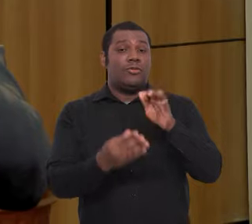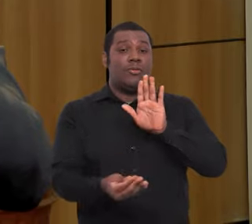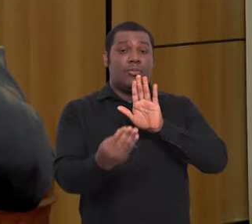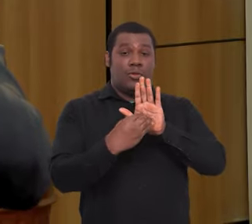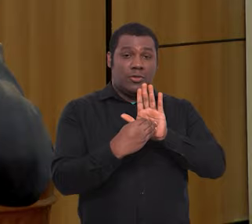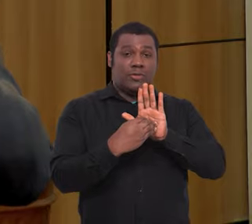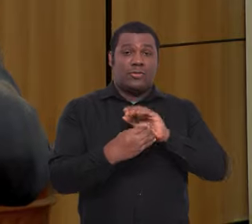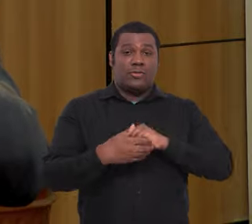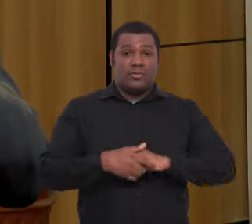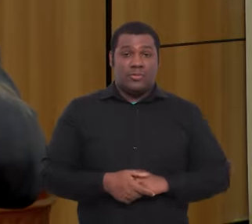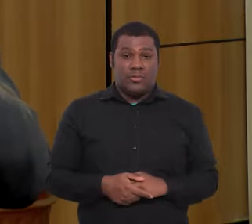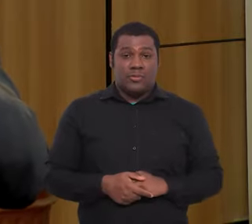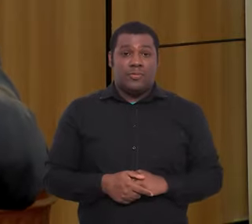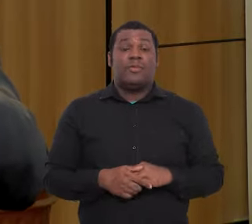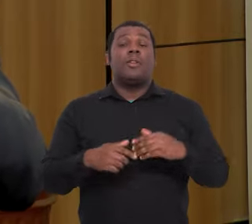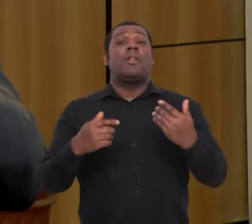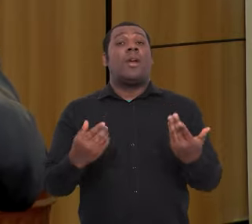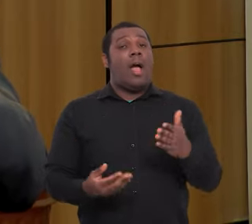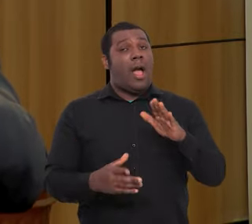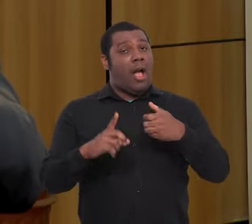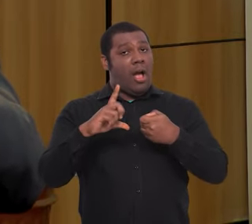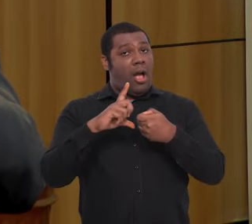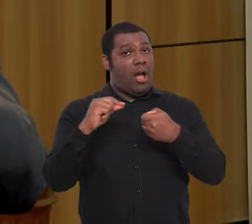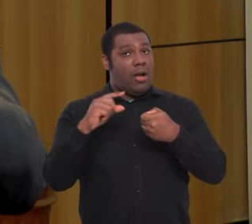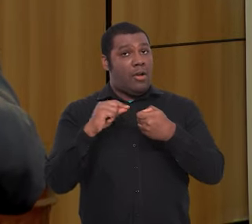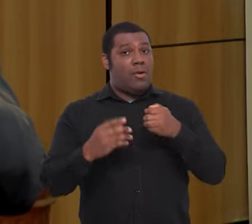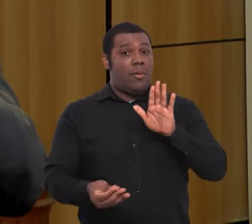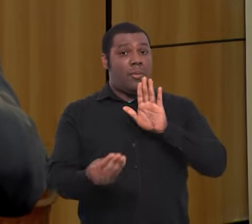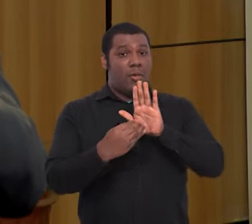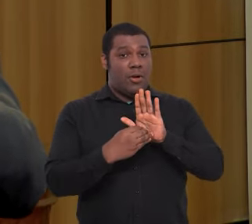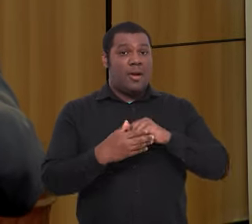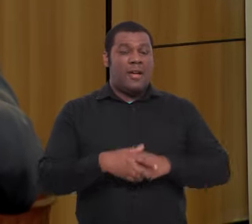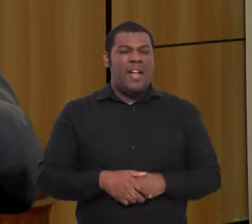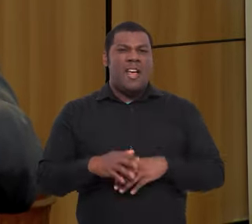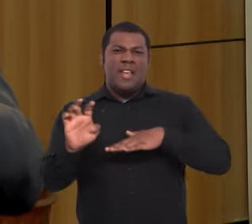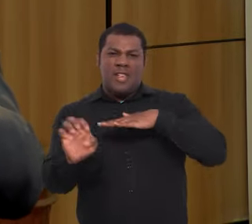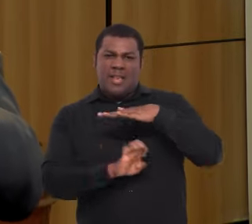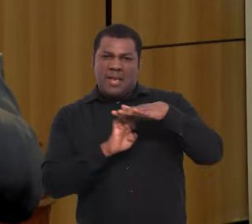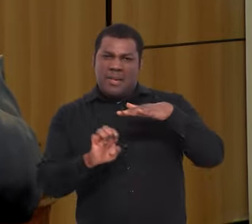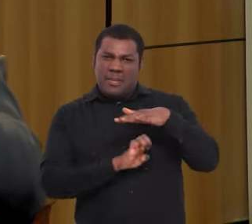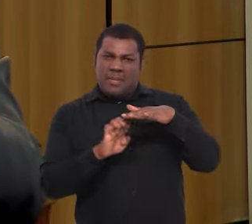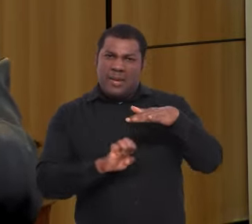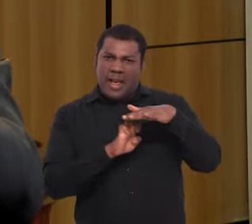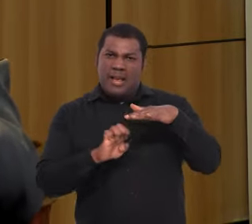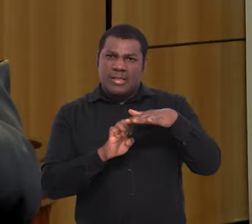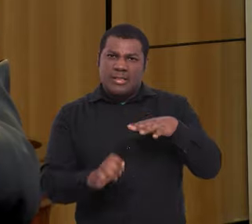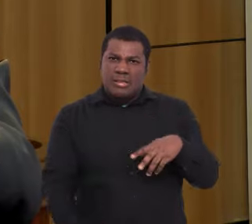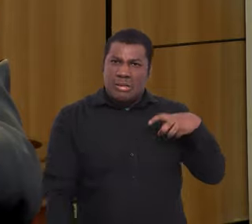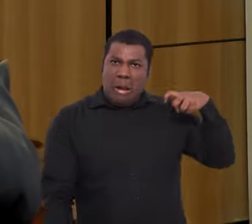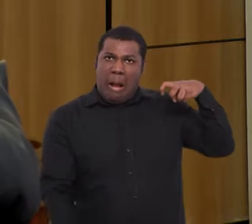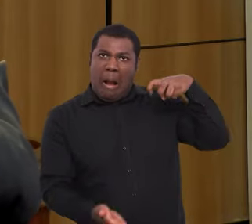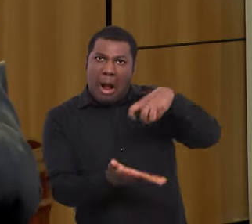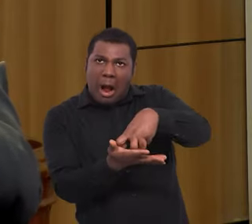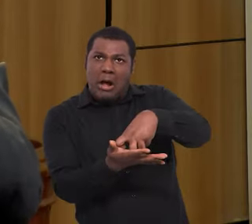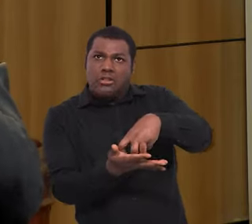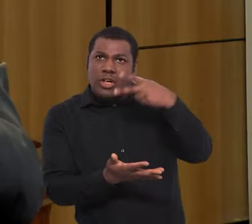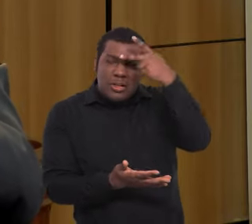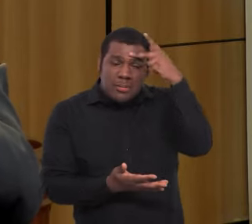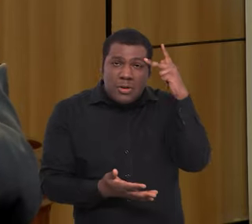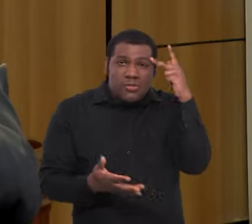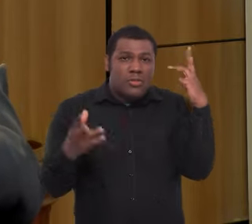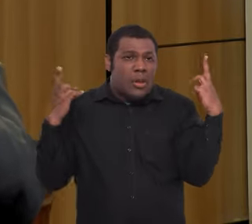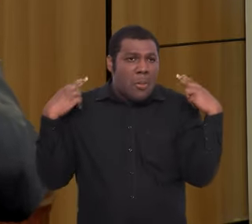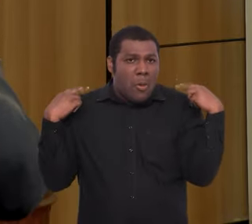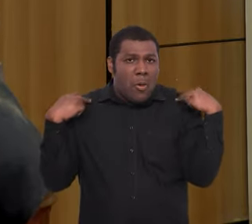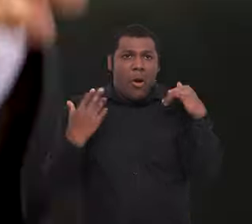é vedado as empresas punir Fi tá vendo que tá escrito aqui tá escrito aqui é ao contrário